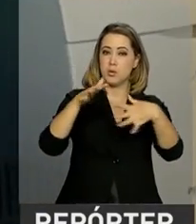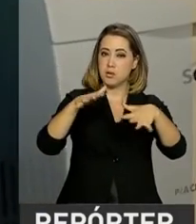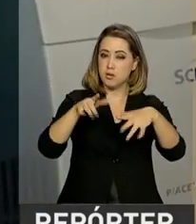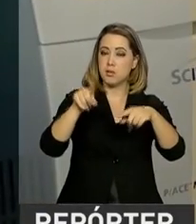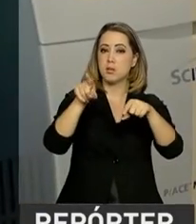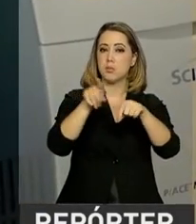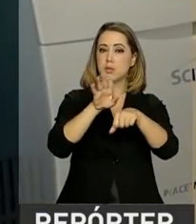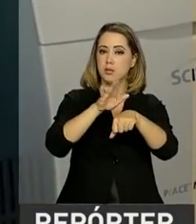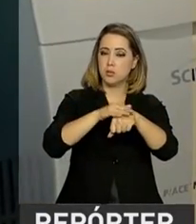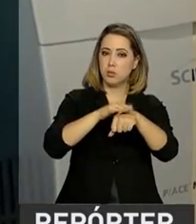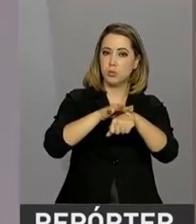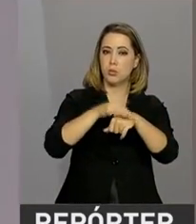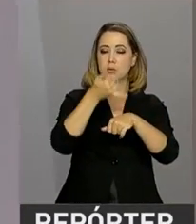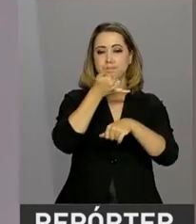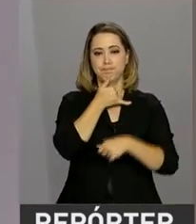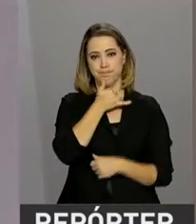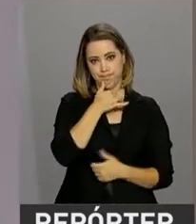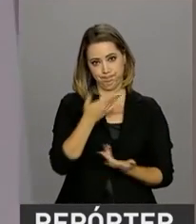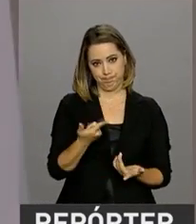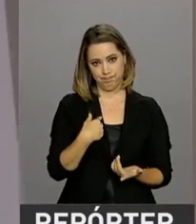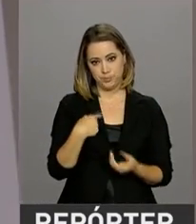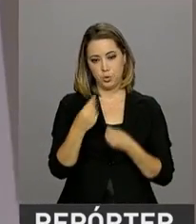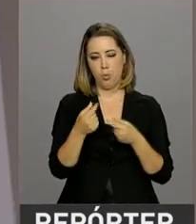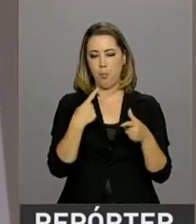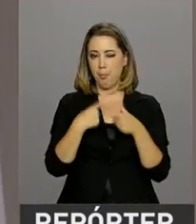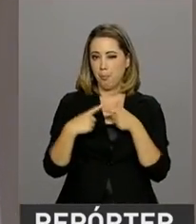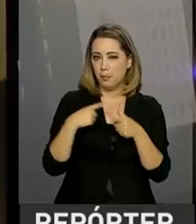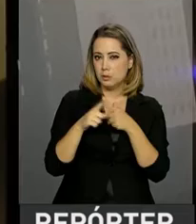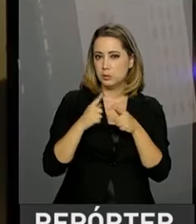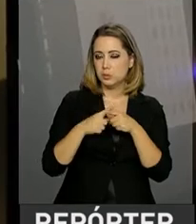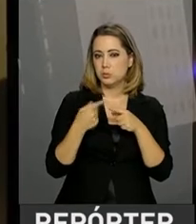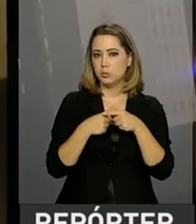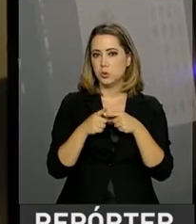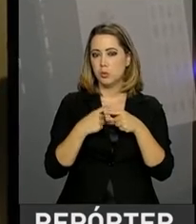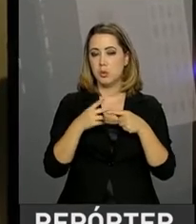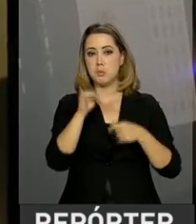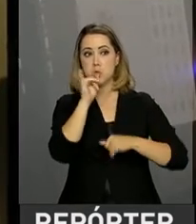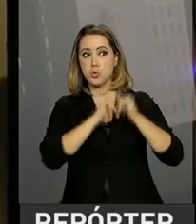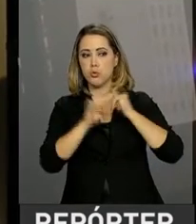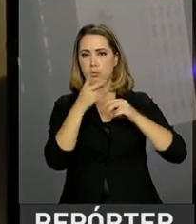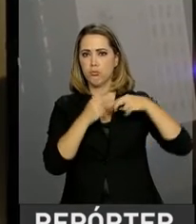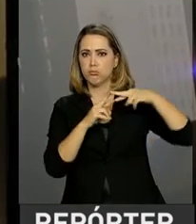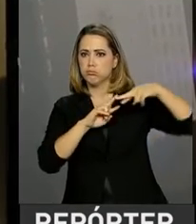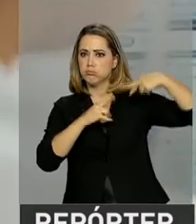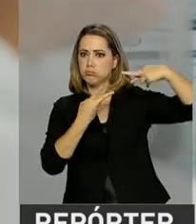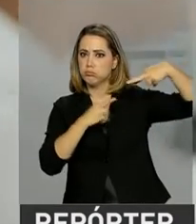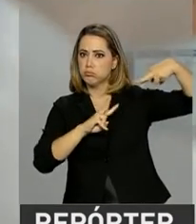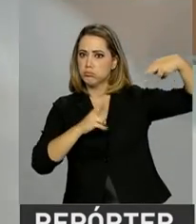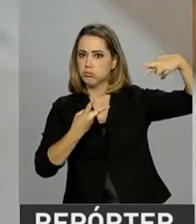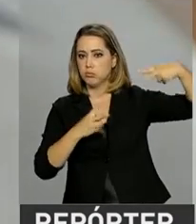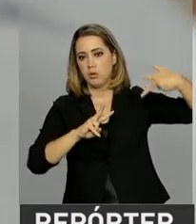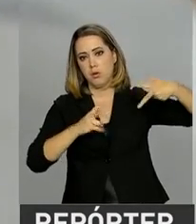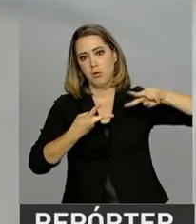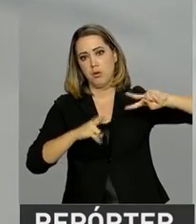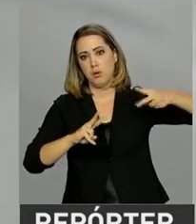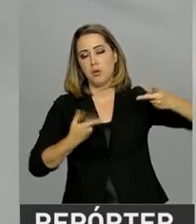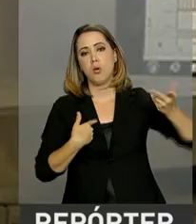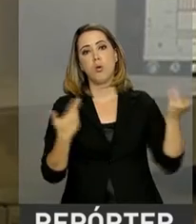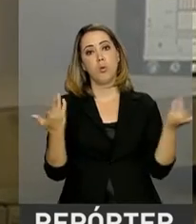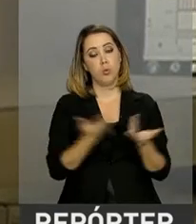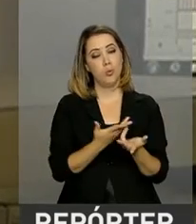alguma falha no sistema de transmissão de informações entre os neurônios a terapia atual tem efeitos limitados